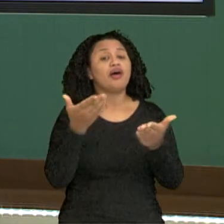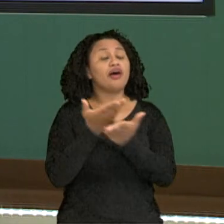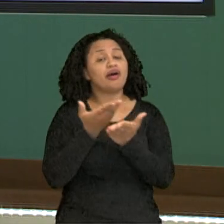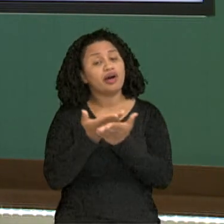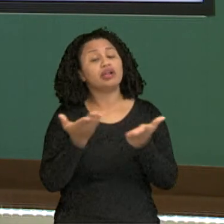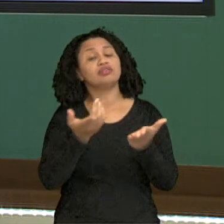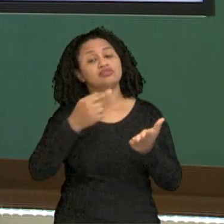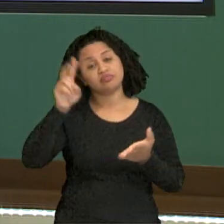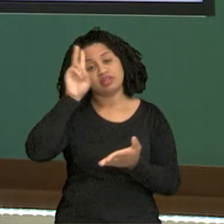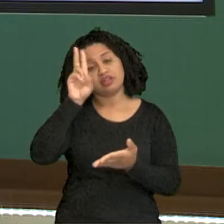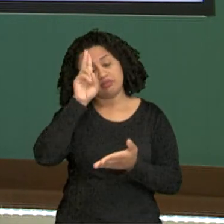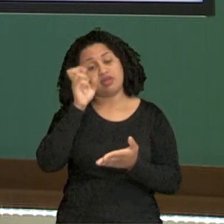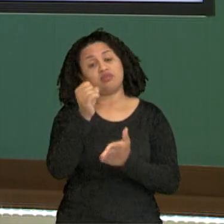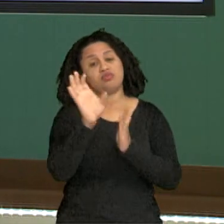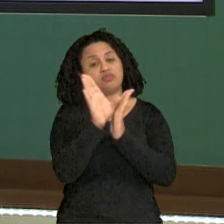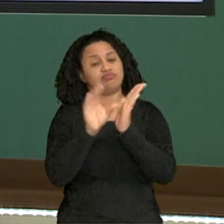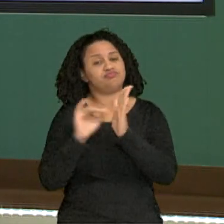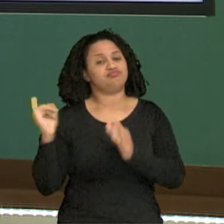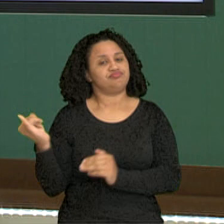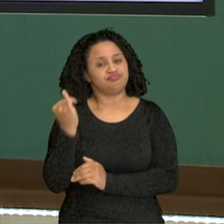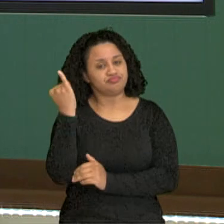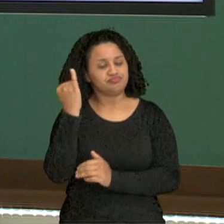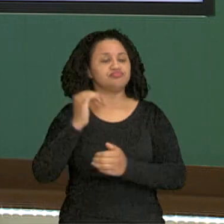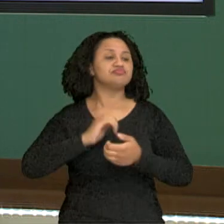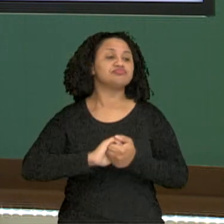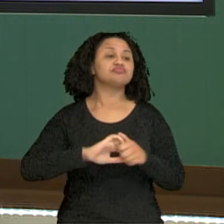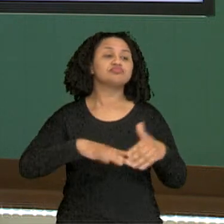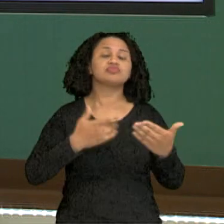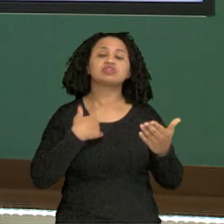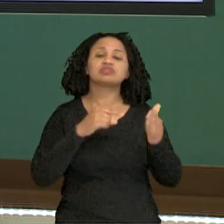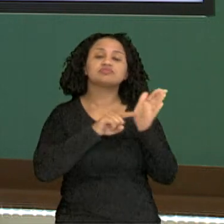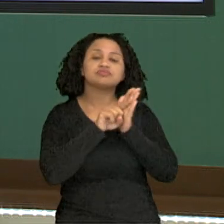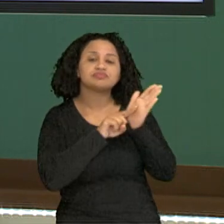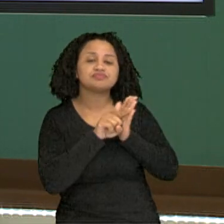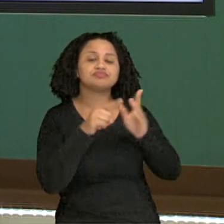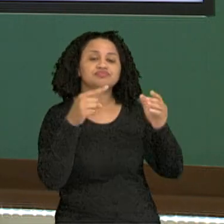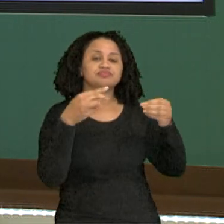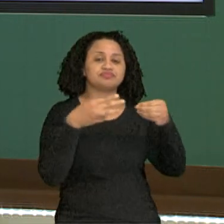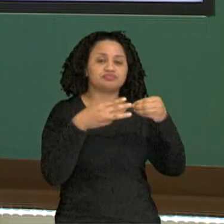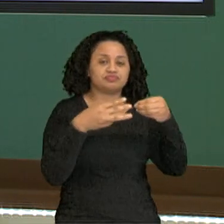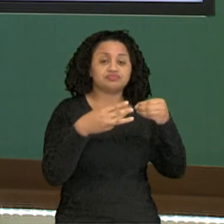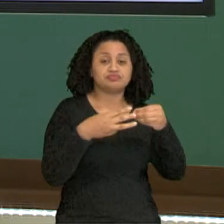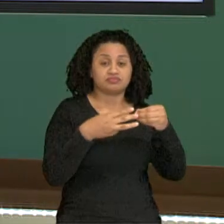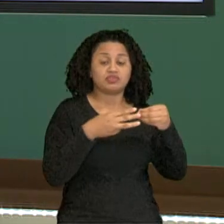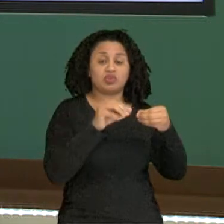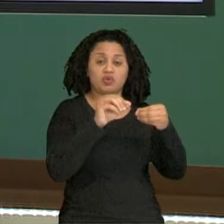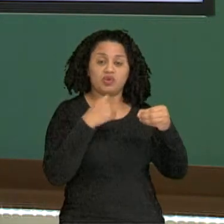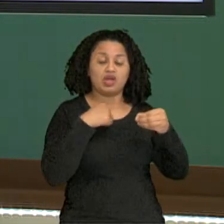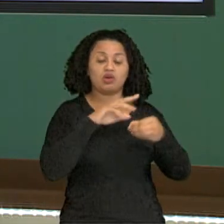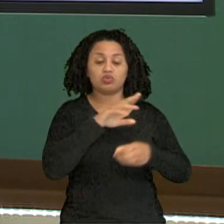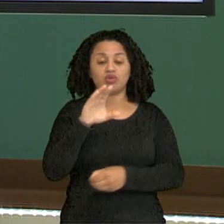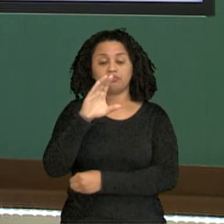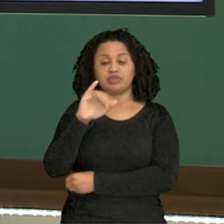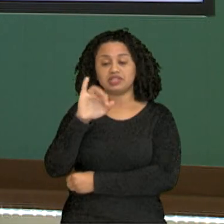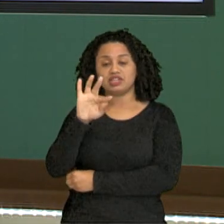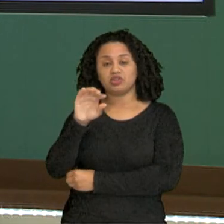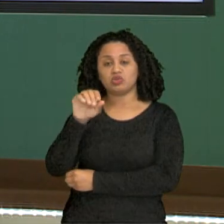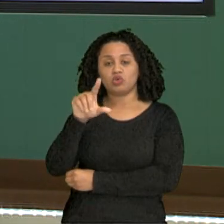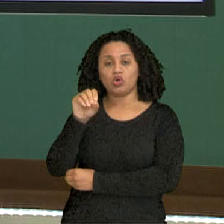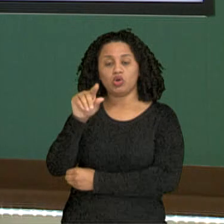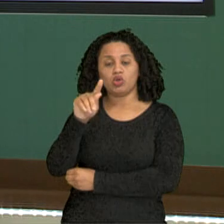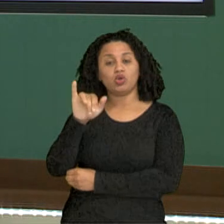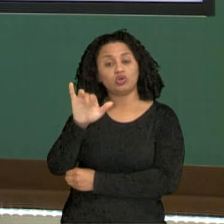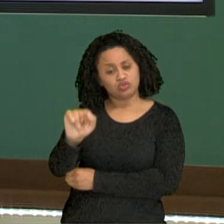alguns assuntos que são importantes. Então, quando nós falamos do estudo das células, nós estamos falando da citologia, essa ciência